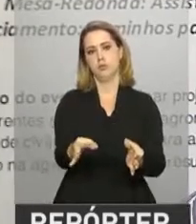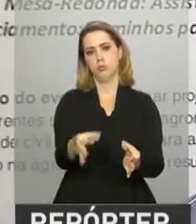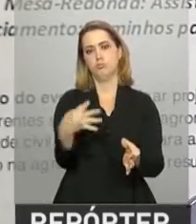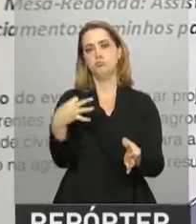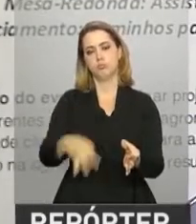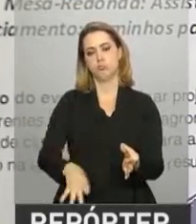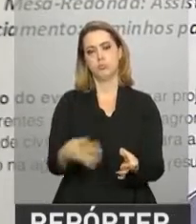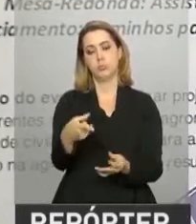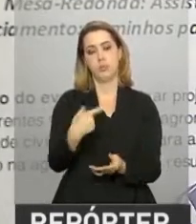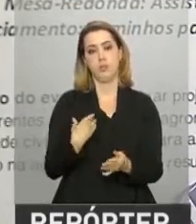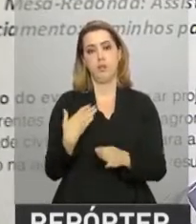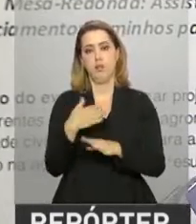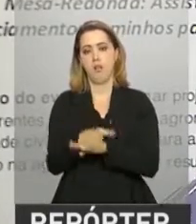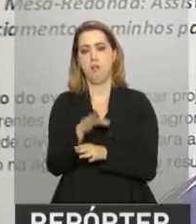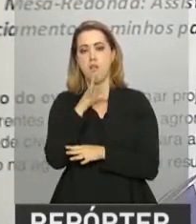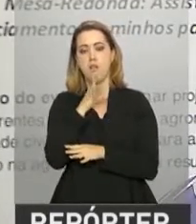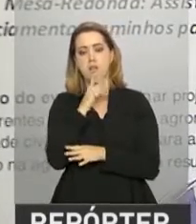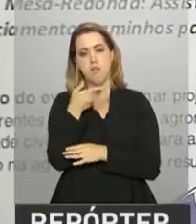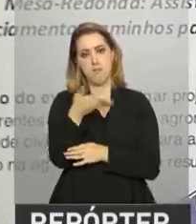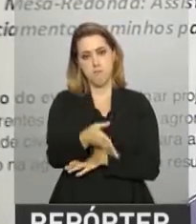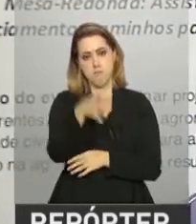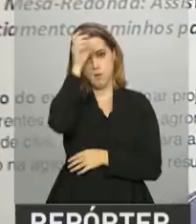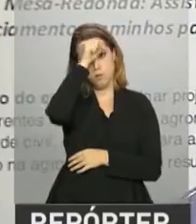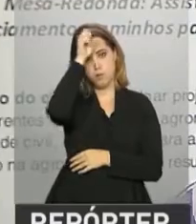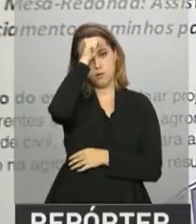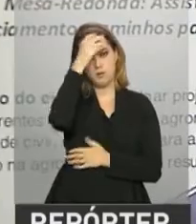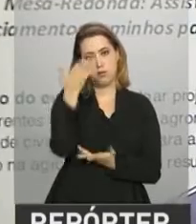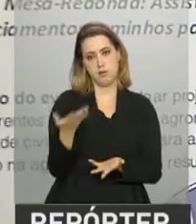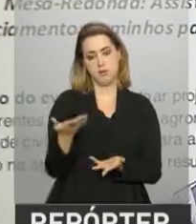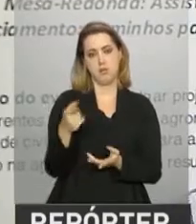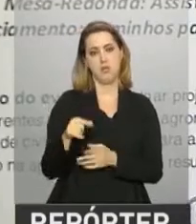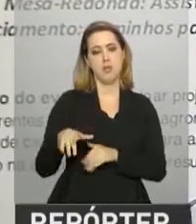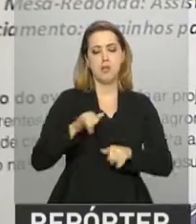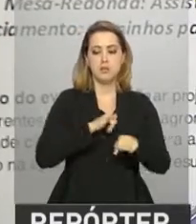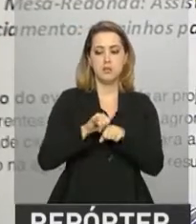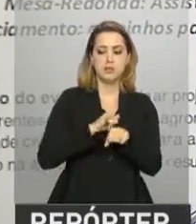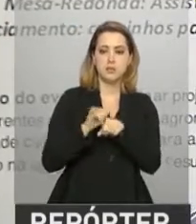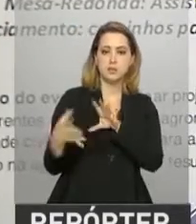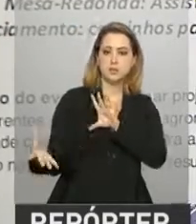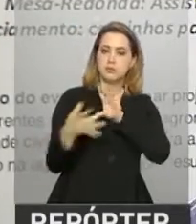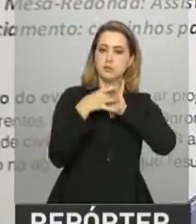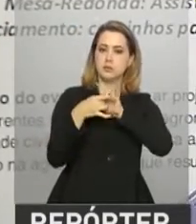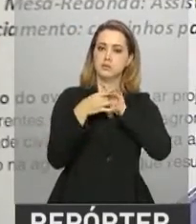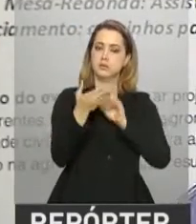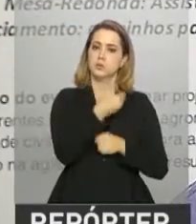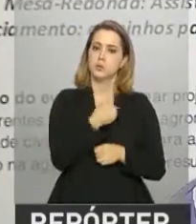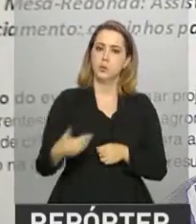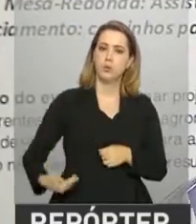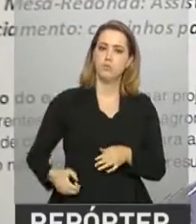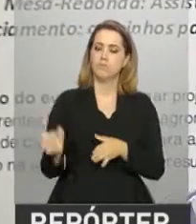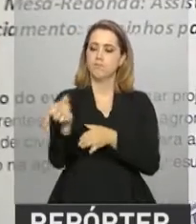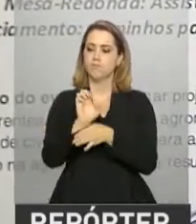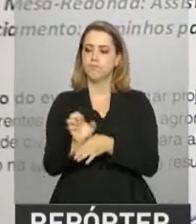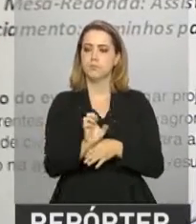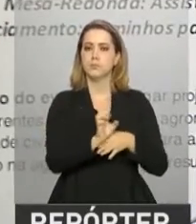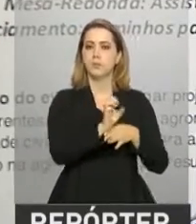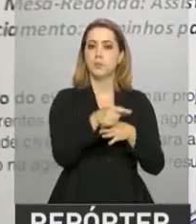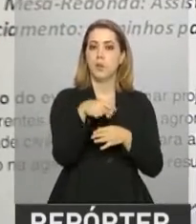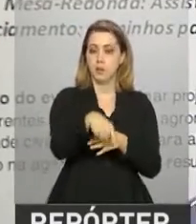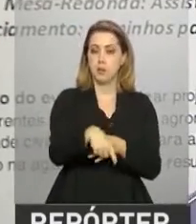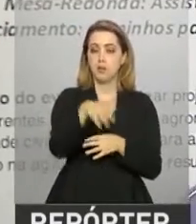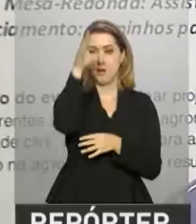se preocupou realmente levar conhecimento para expor ou seja estratégia junto com os governos estaduais para que ele seja